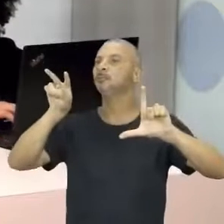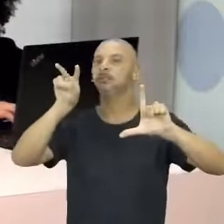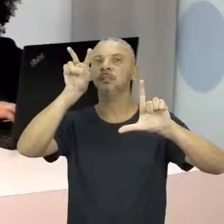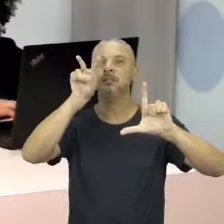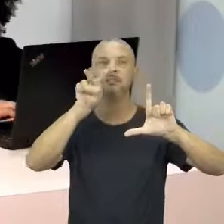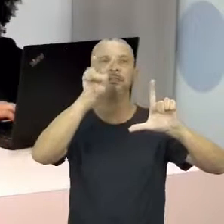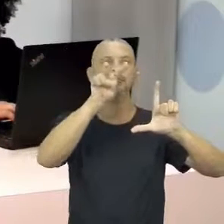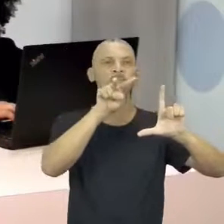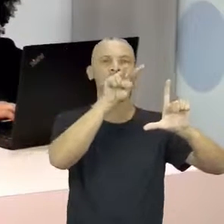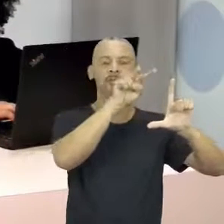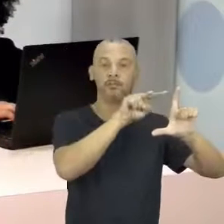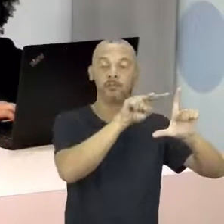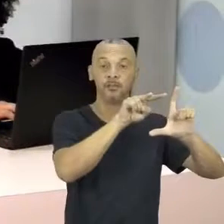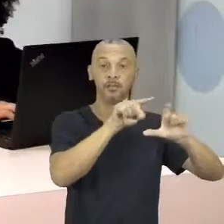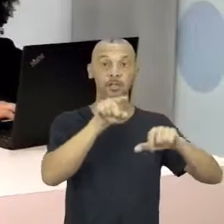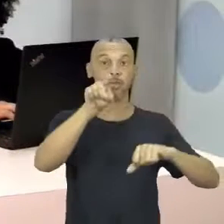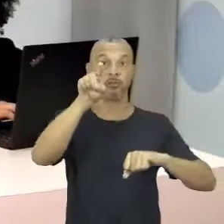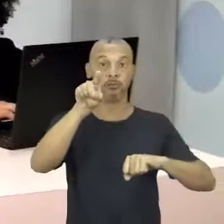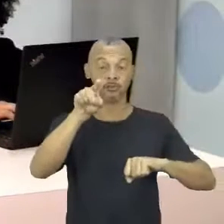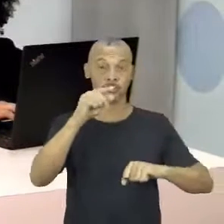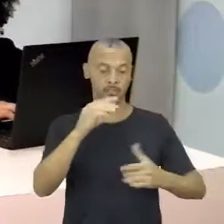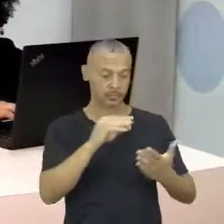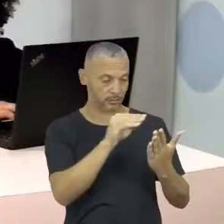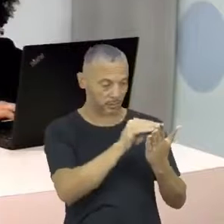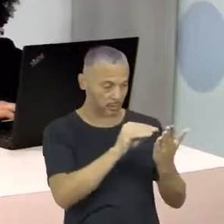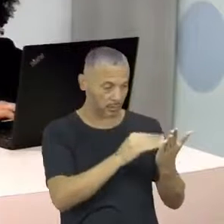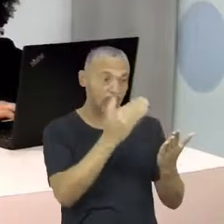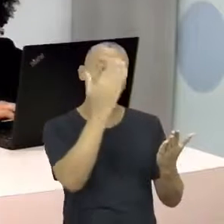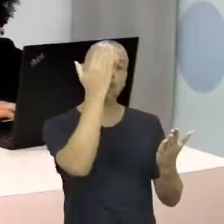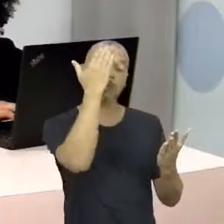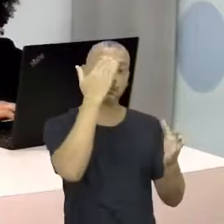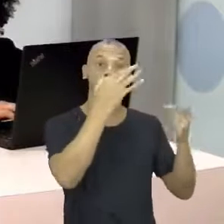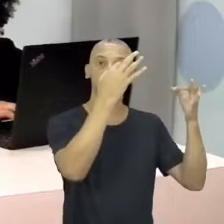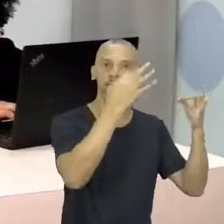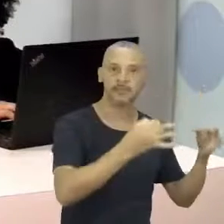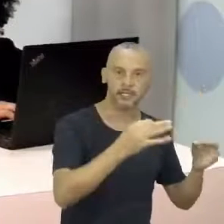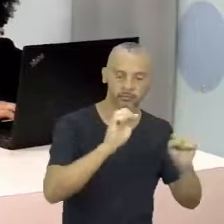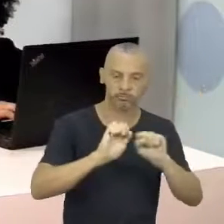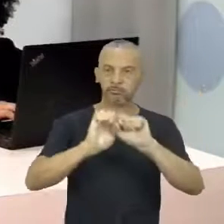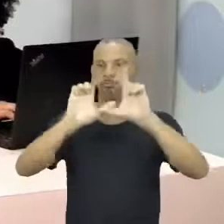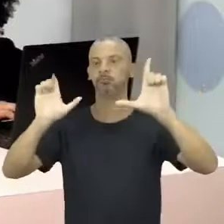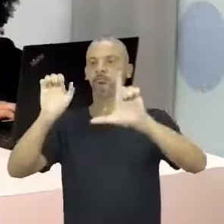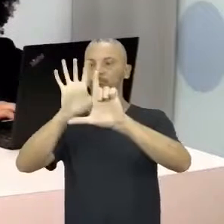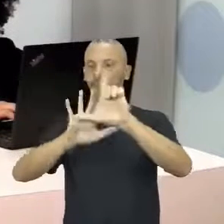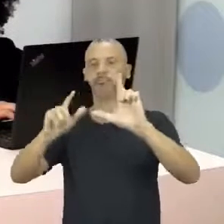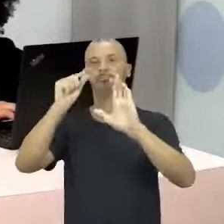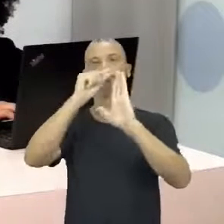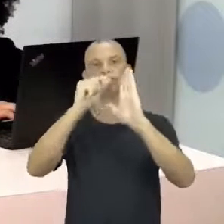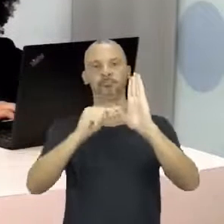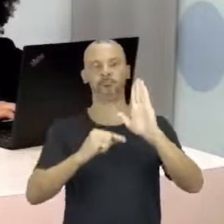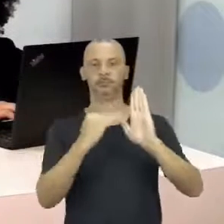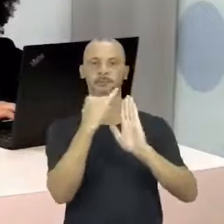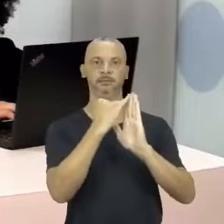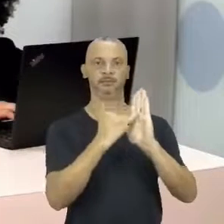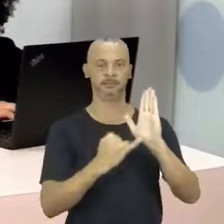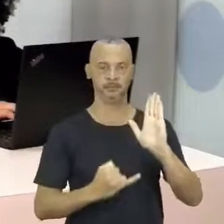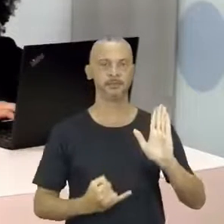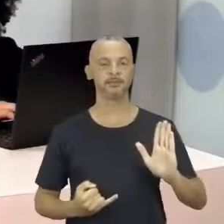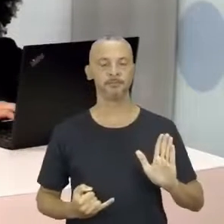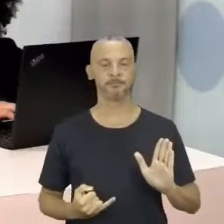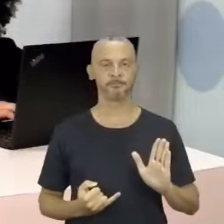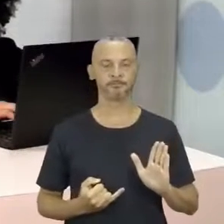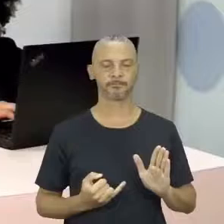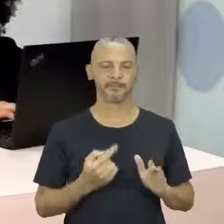sua situação profissional e aí sim você preenche os campos lá e finaliza a sua inscrição, tá bom? E olhe